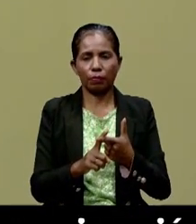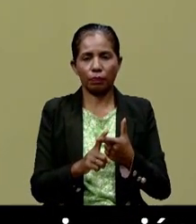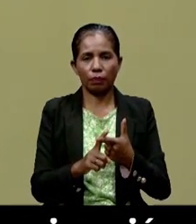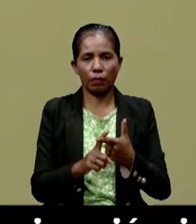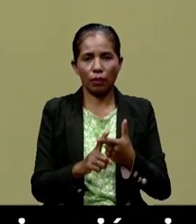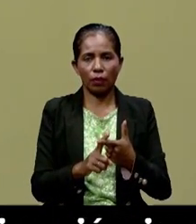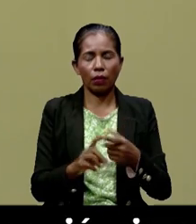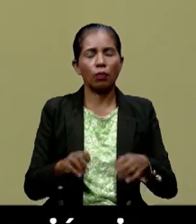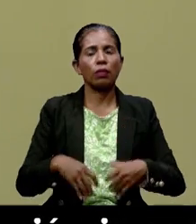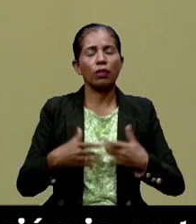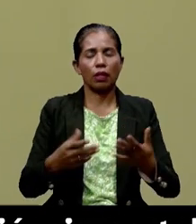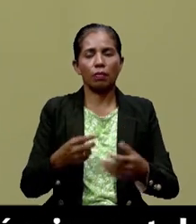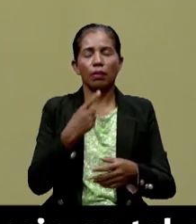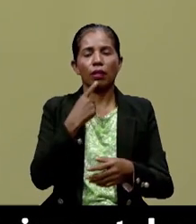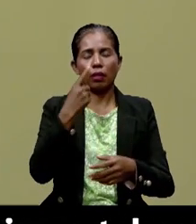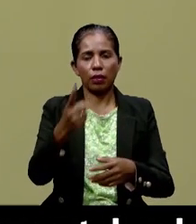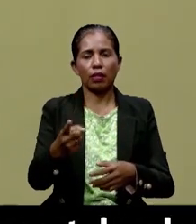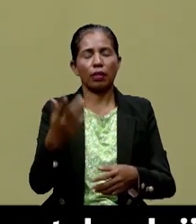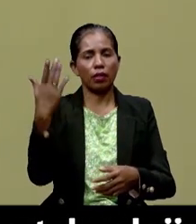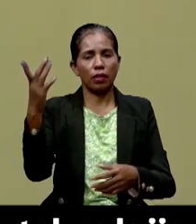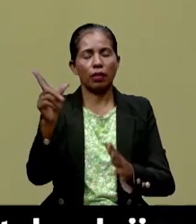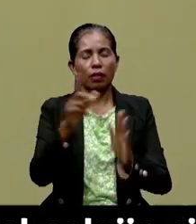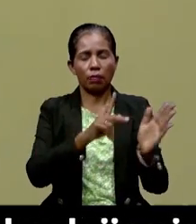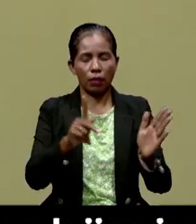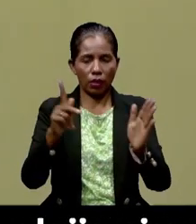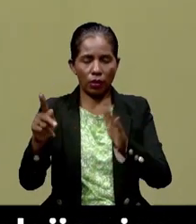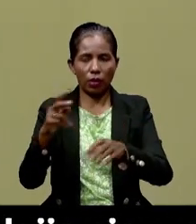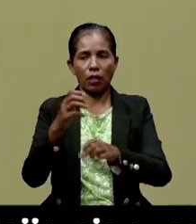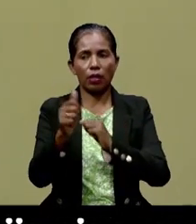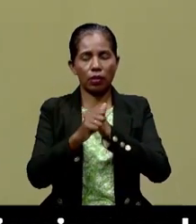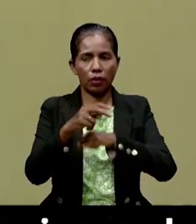Ensamo bel hatan, ras sera mahi lista, plano ação nacional.